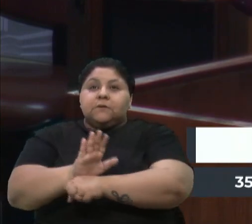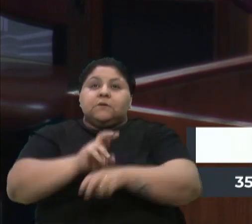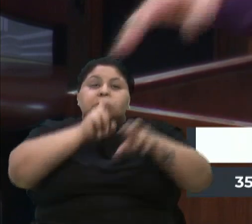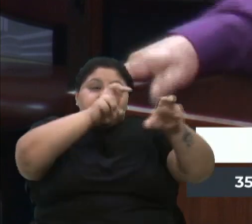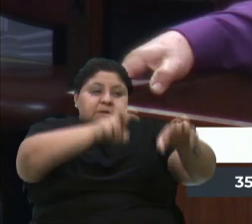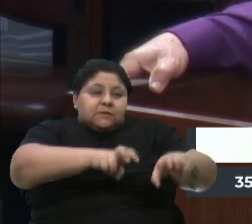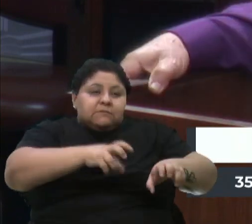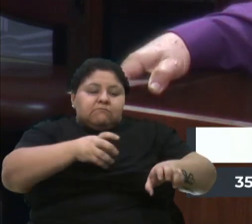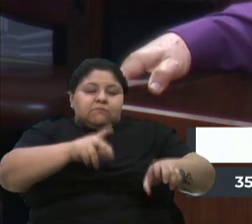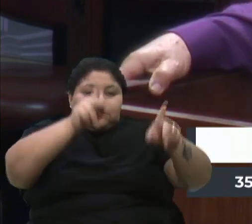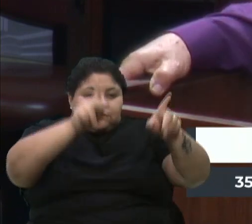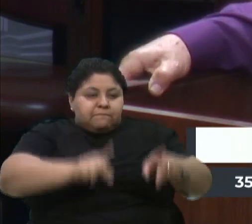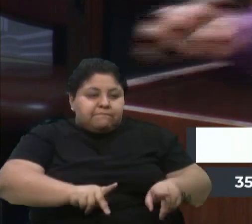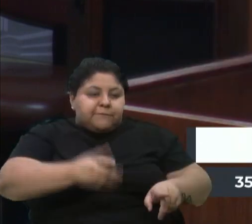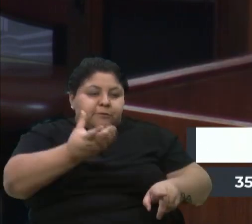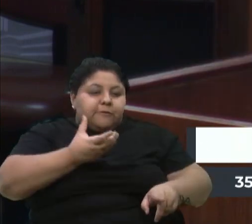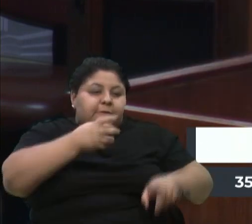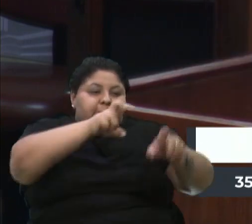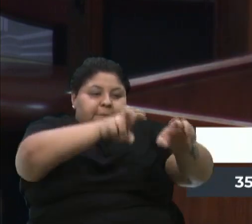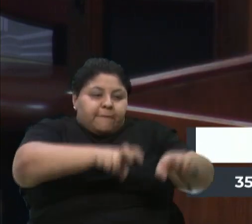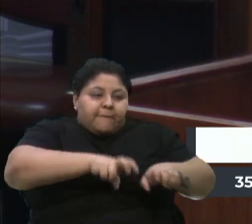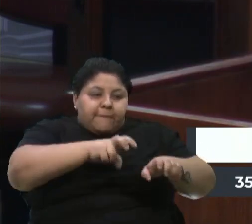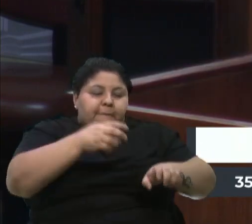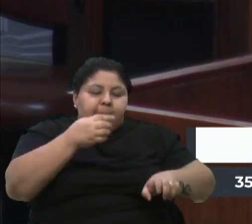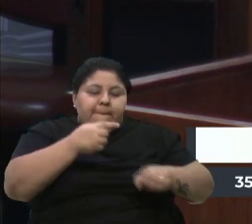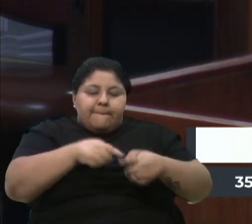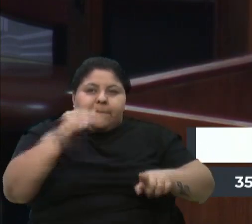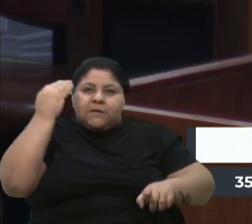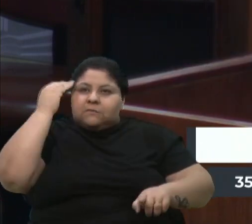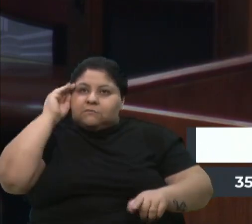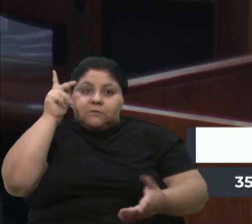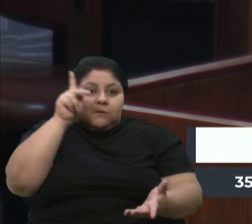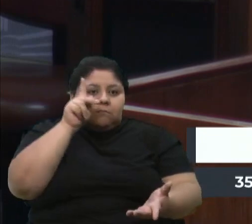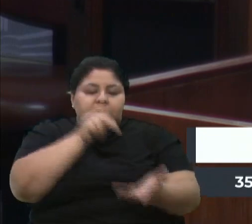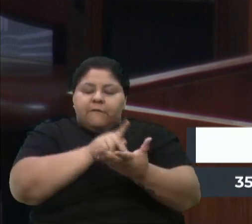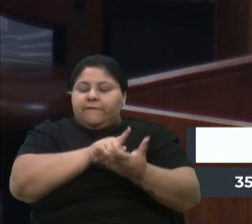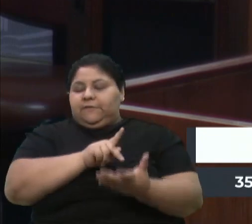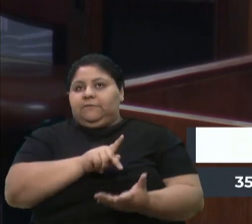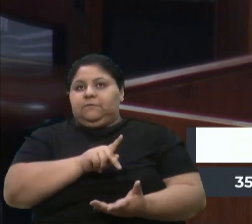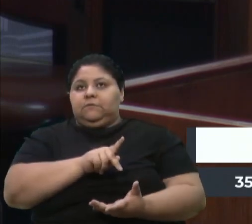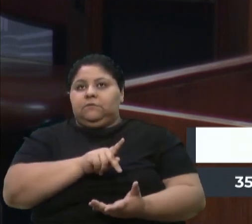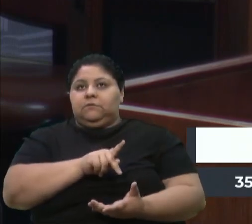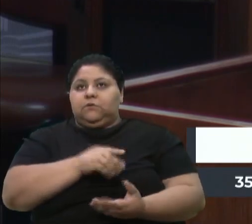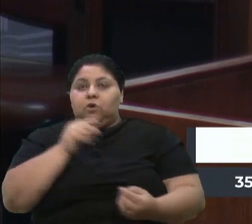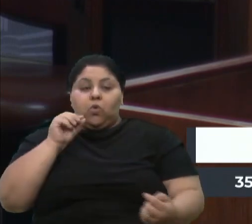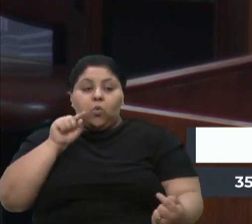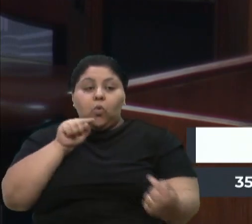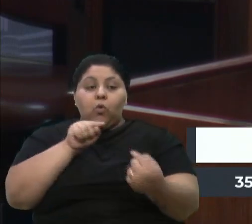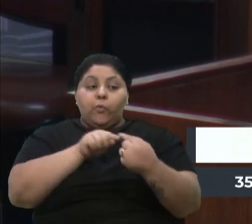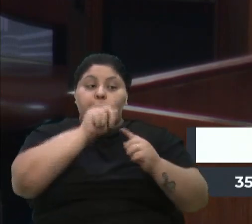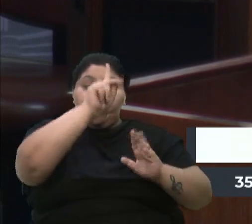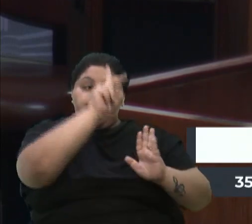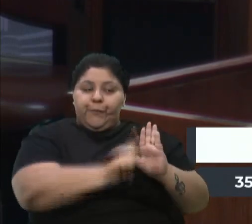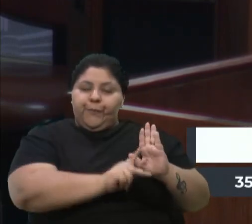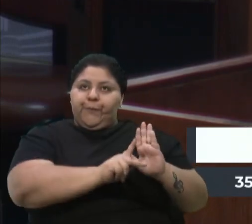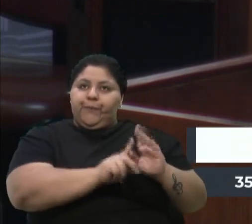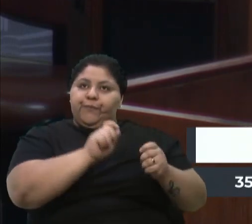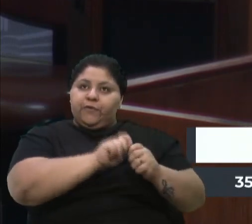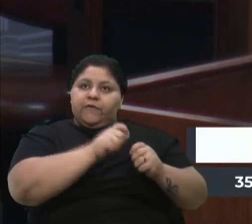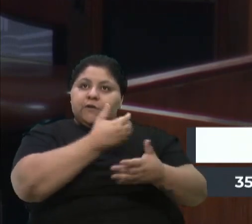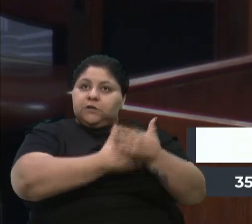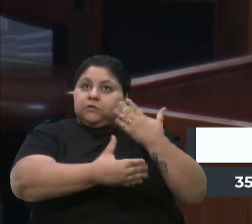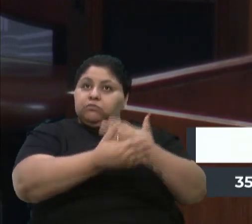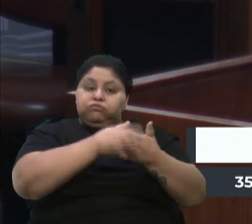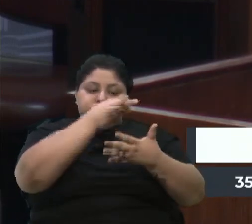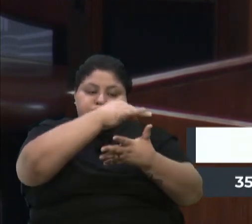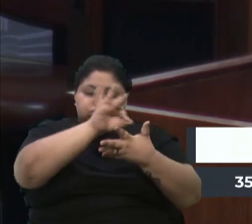não sabem a realidade de lá. O objetivo da pressa, senhor presidente, desse projeto, era para que se faça todos os trâmites e que